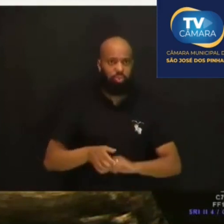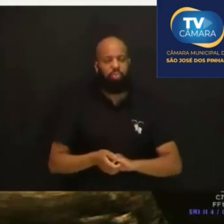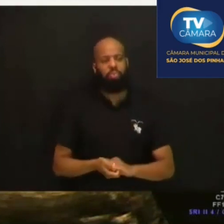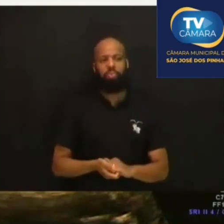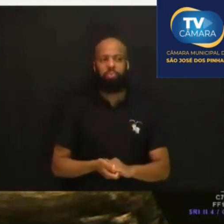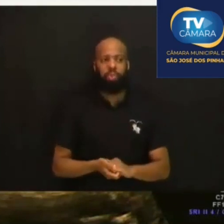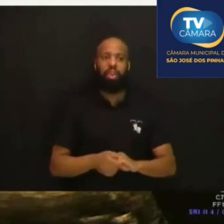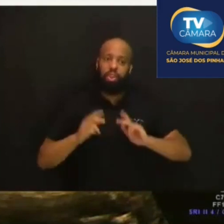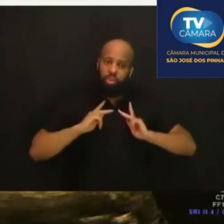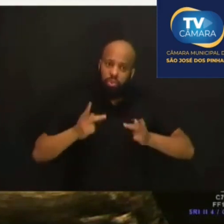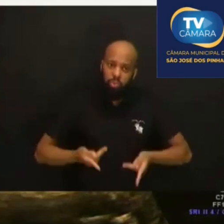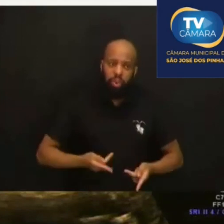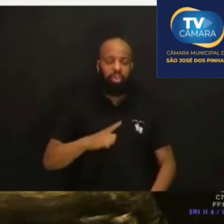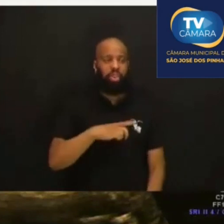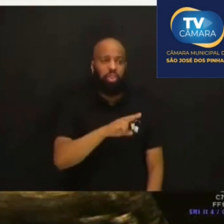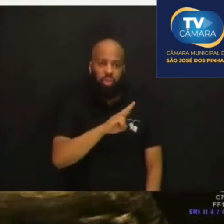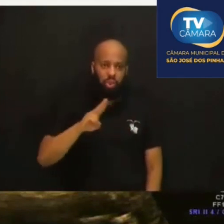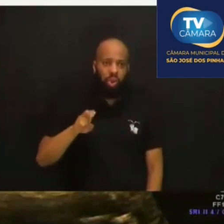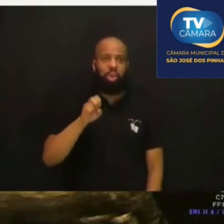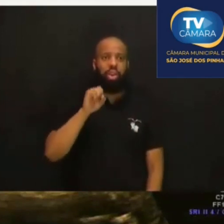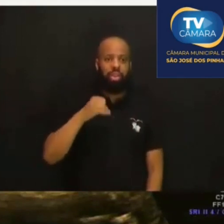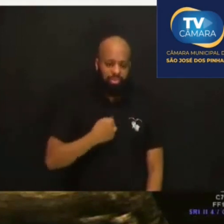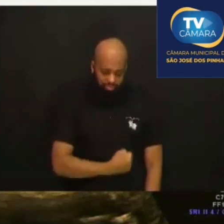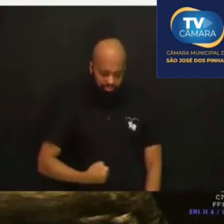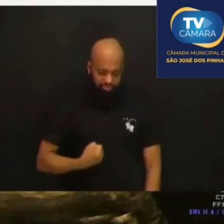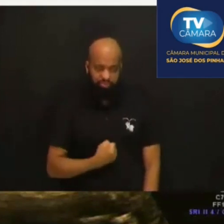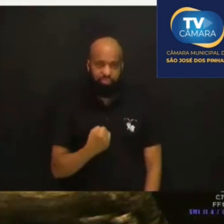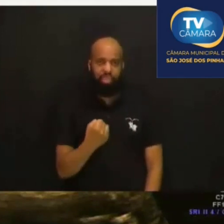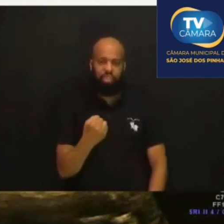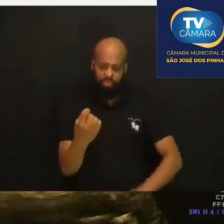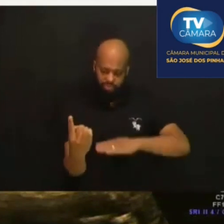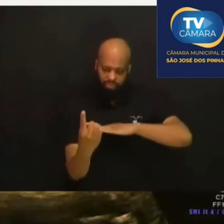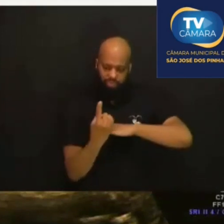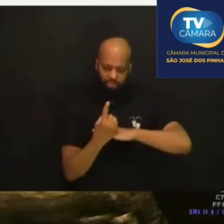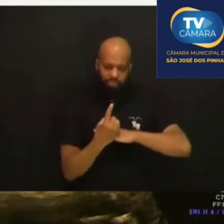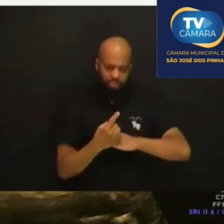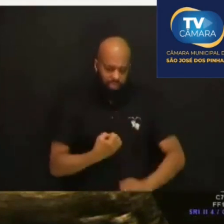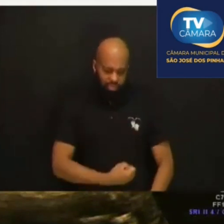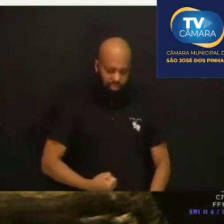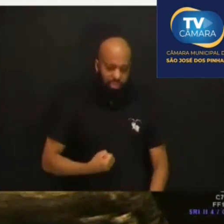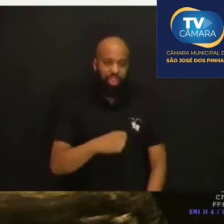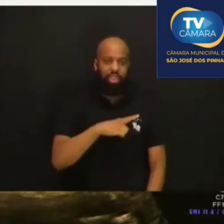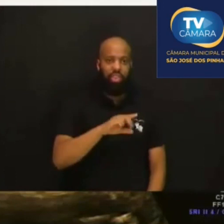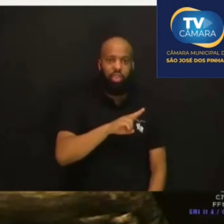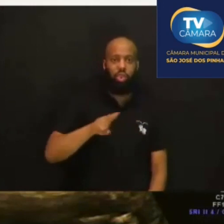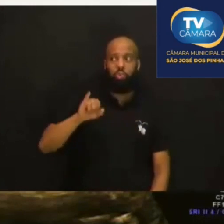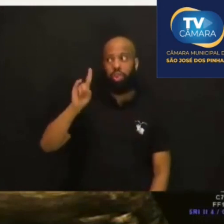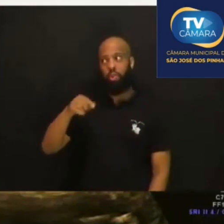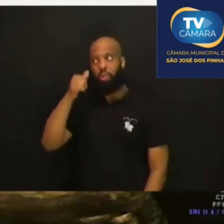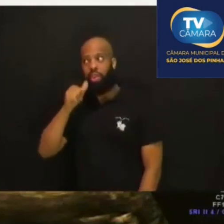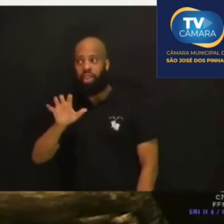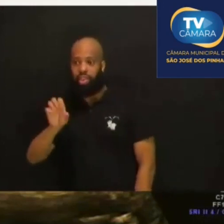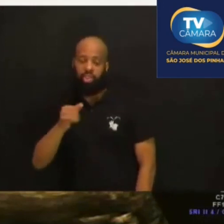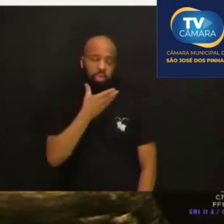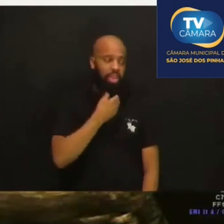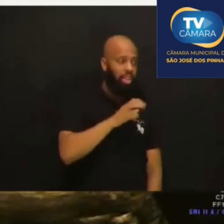Esse ser humano ganha nome. Quando a paciente vem fazer ecografia, nós temos hoje pacientes que já vêm com nome, né? A paciente já, se for menina é tal, doutora, se for menino